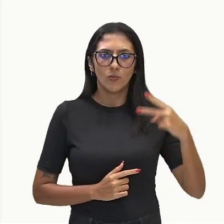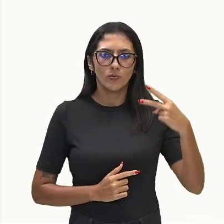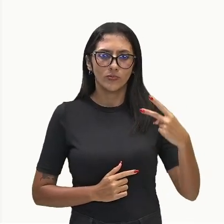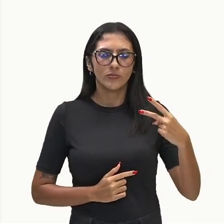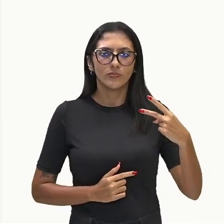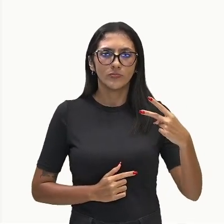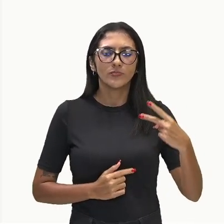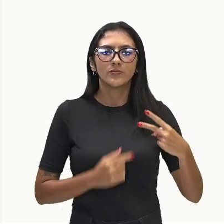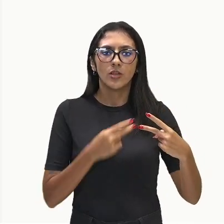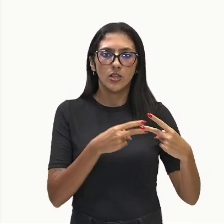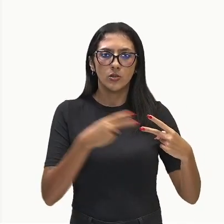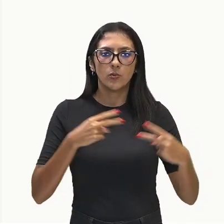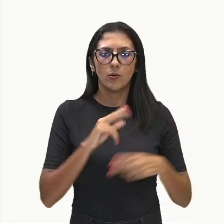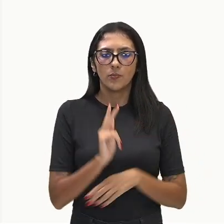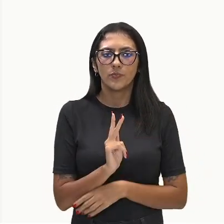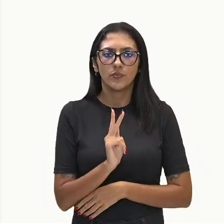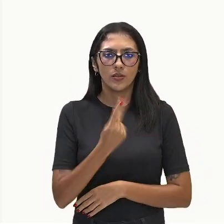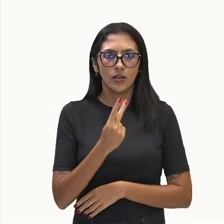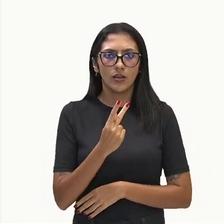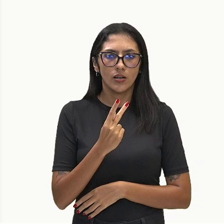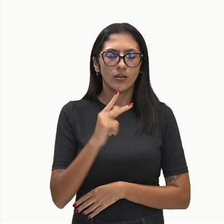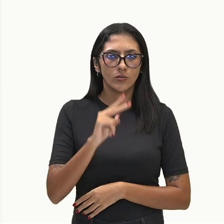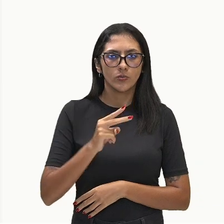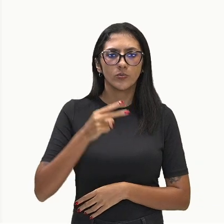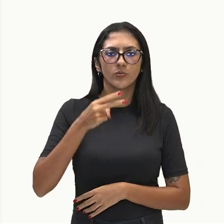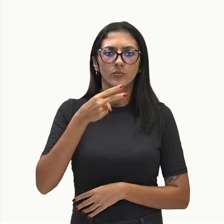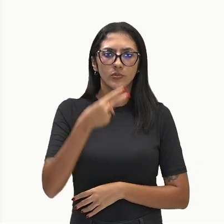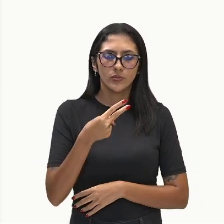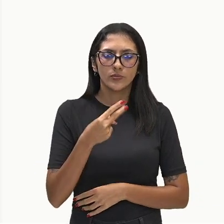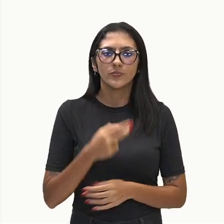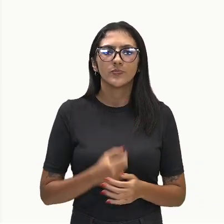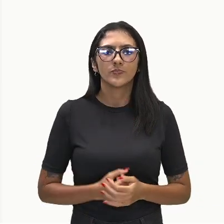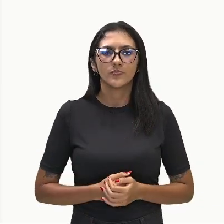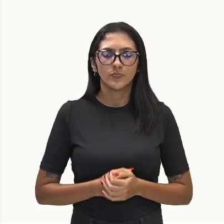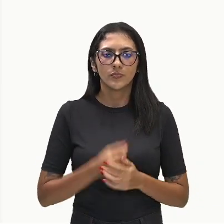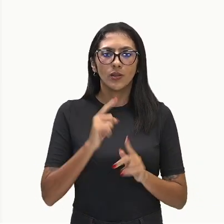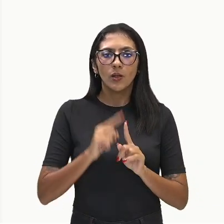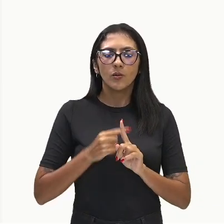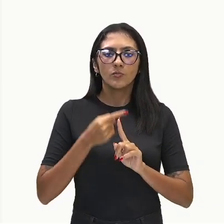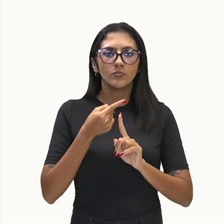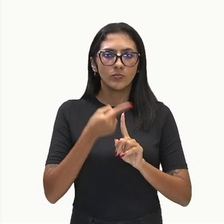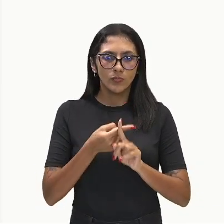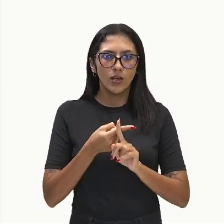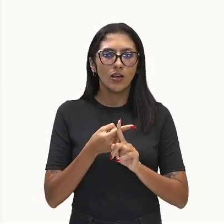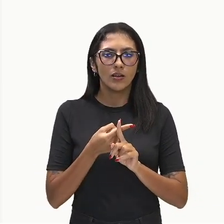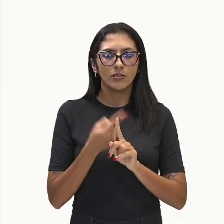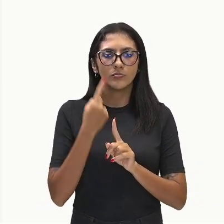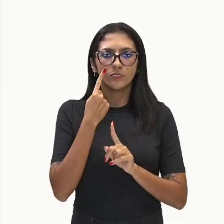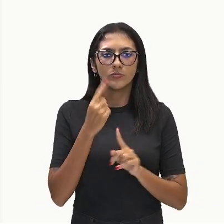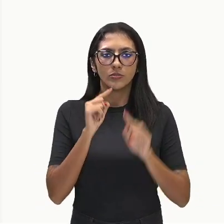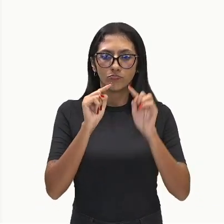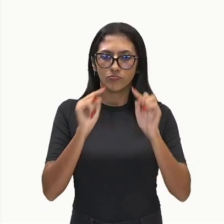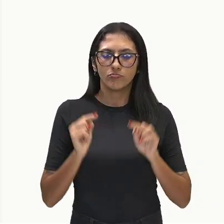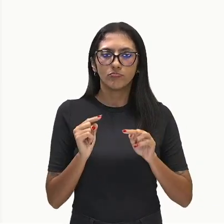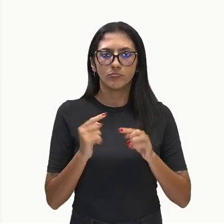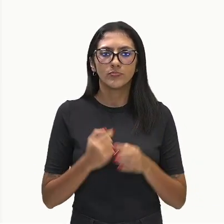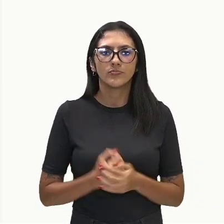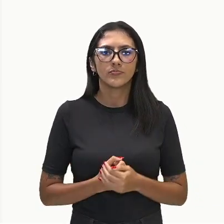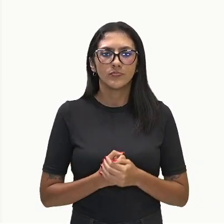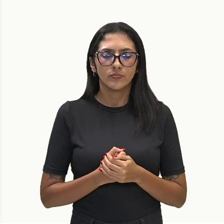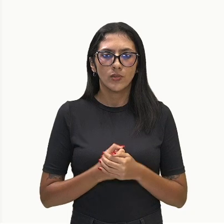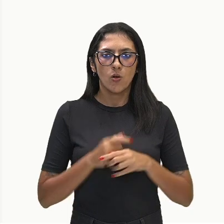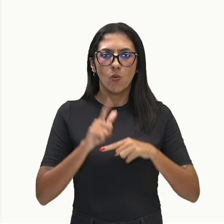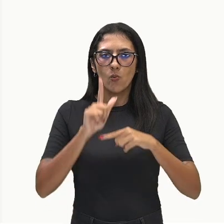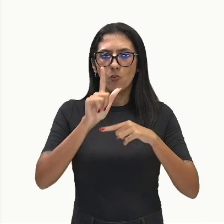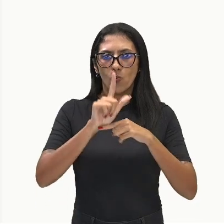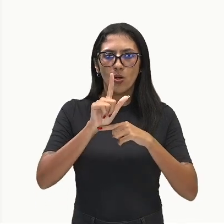quadrado igual ao cateto ao quadrado, que é a altura ao quadrado, mais o outro